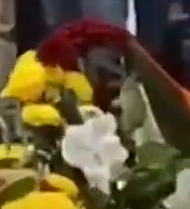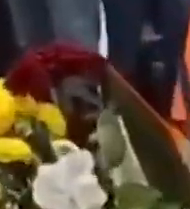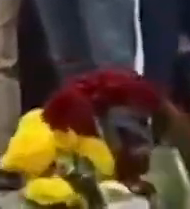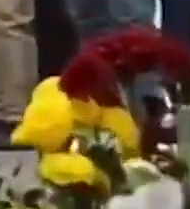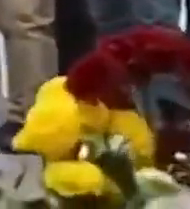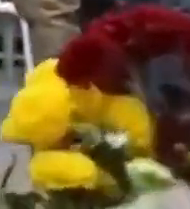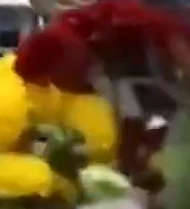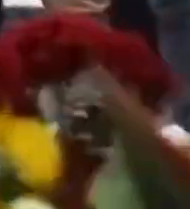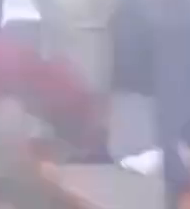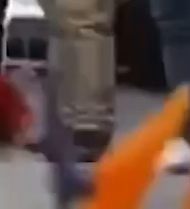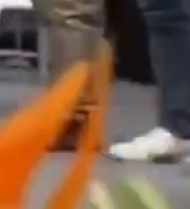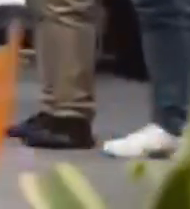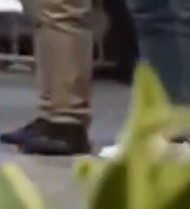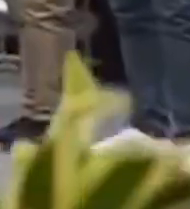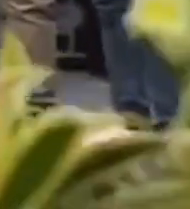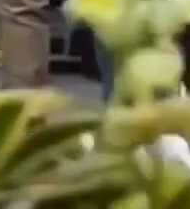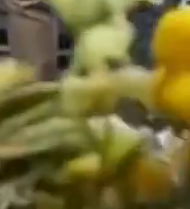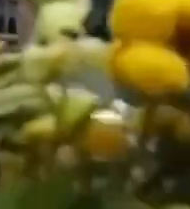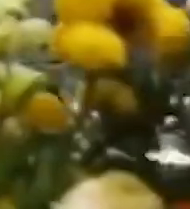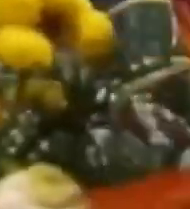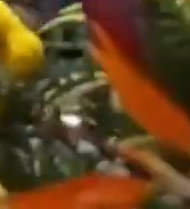diversos grupos de oração.